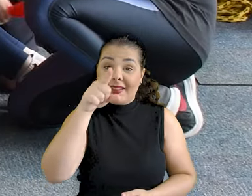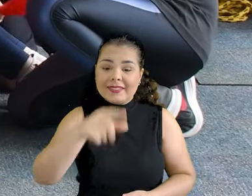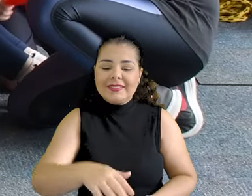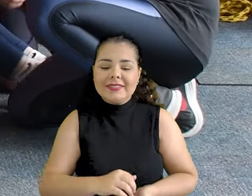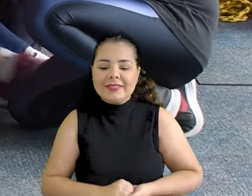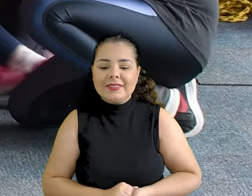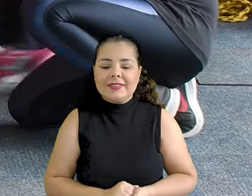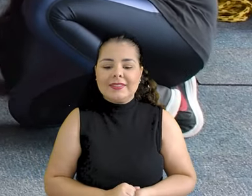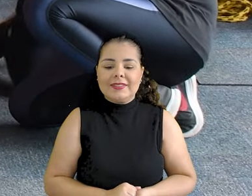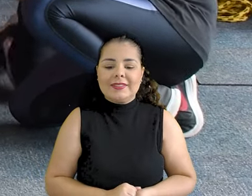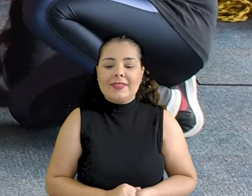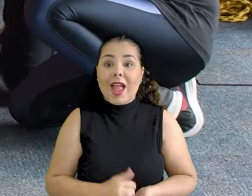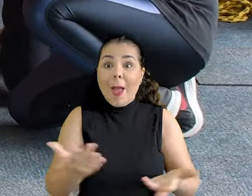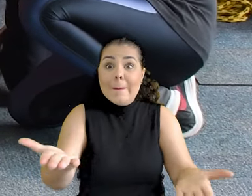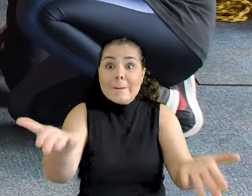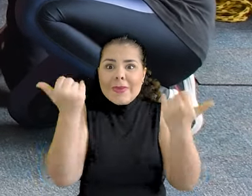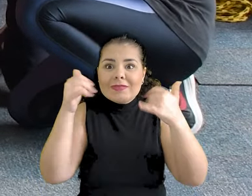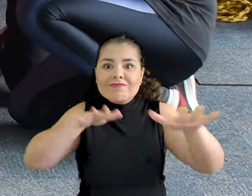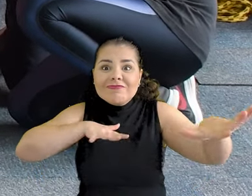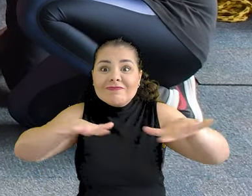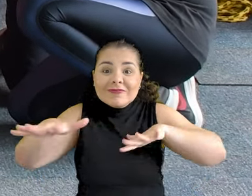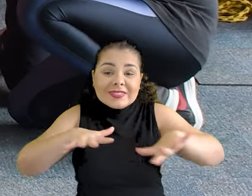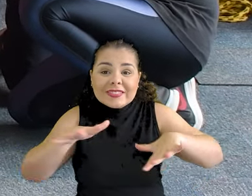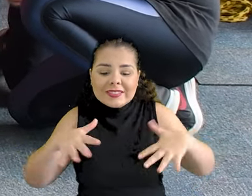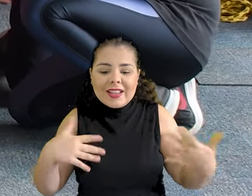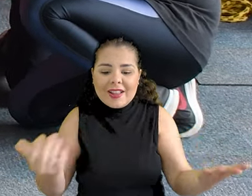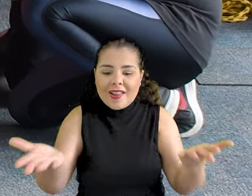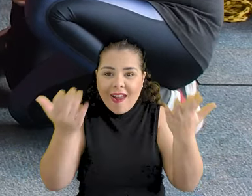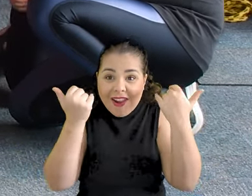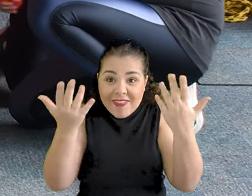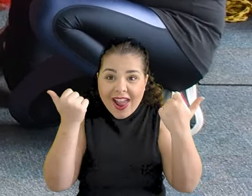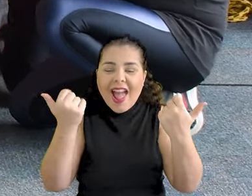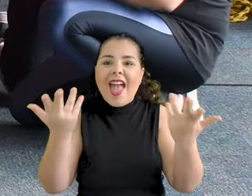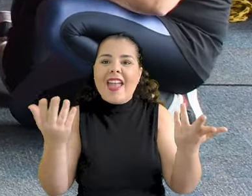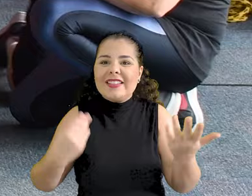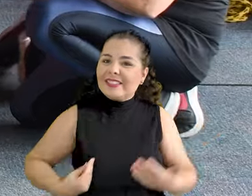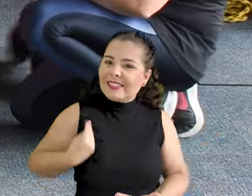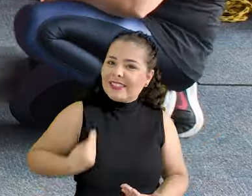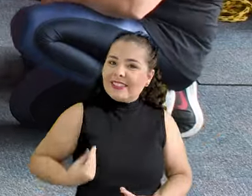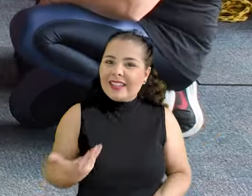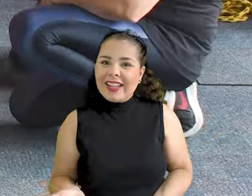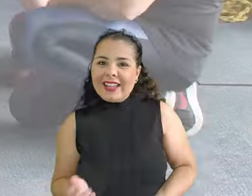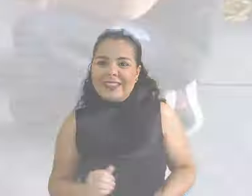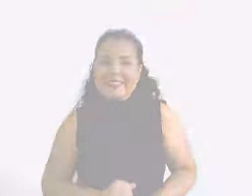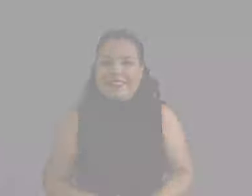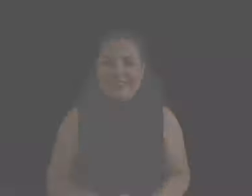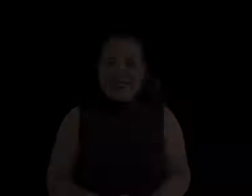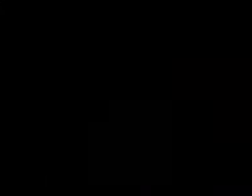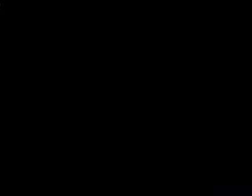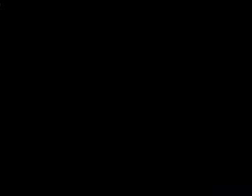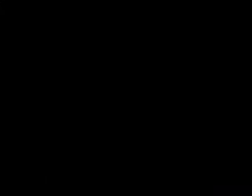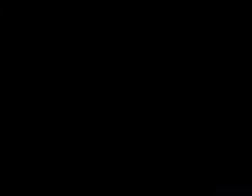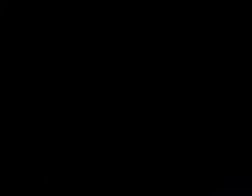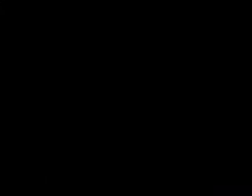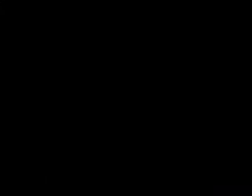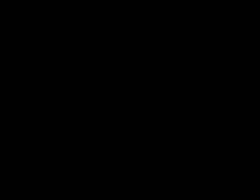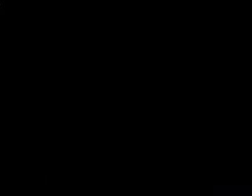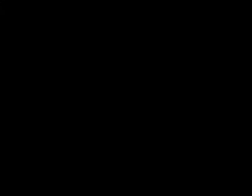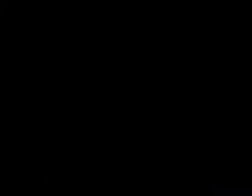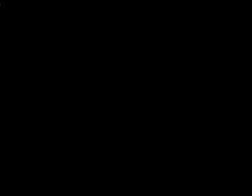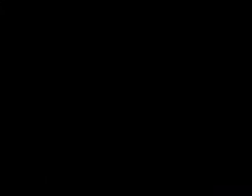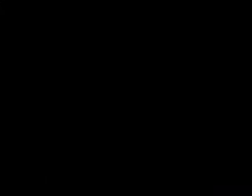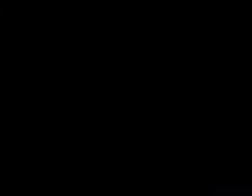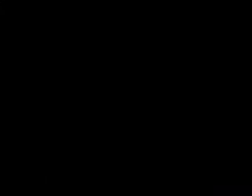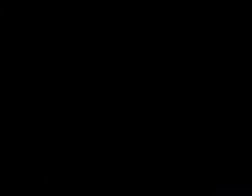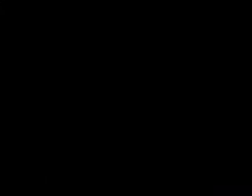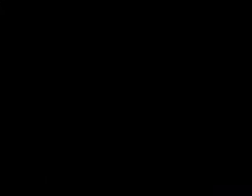Olha lá. Bora ampliar. Vem pra cá treinar com a gente. Tela preta com